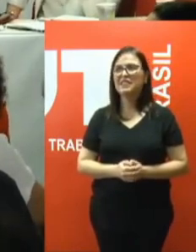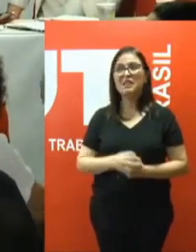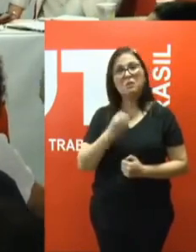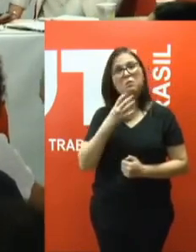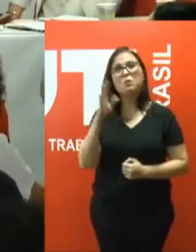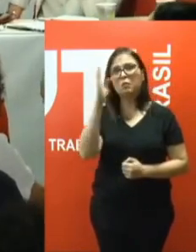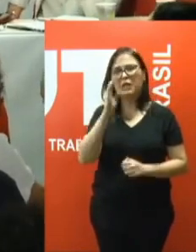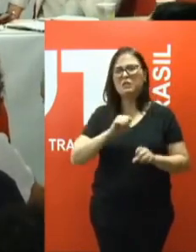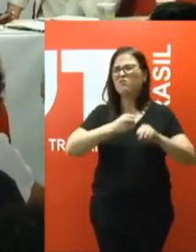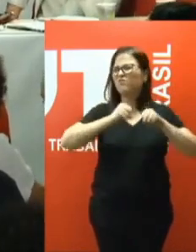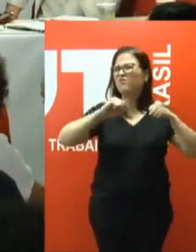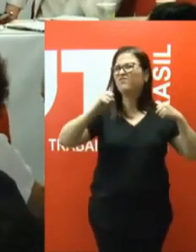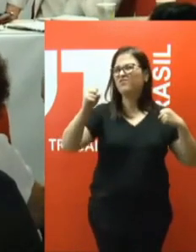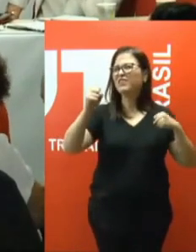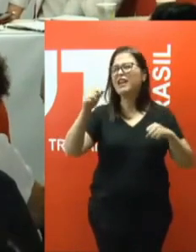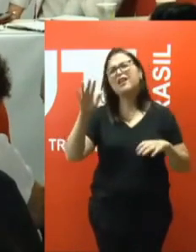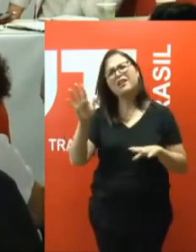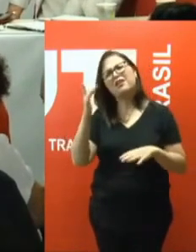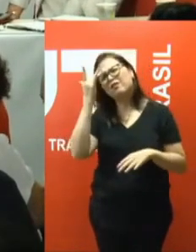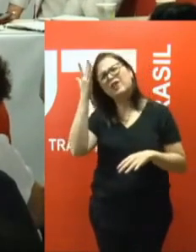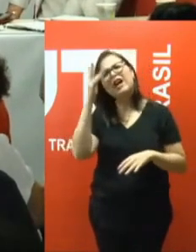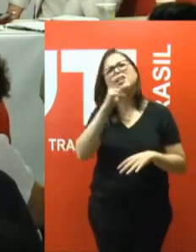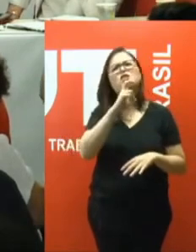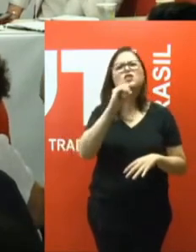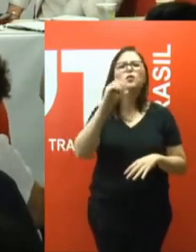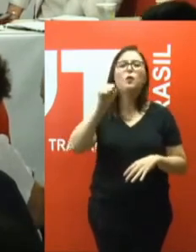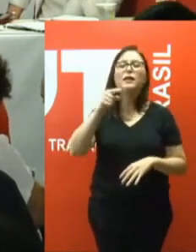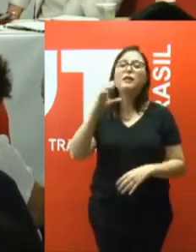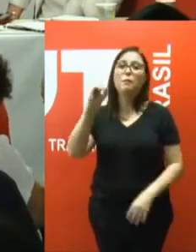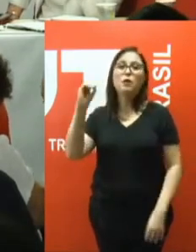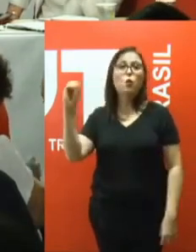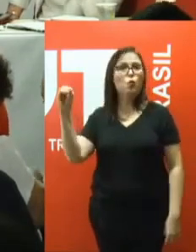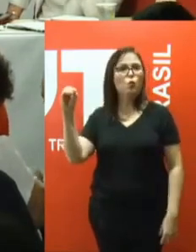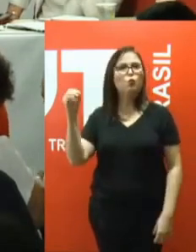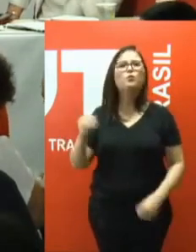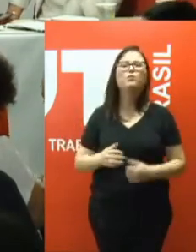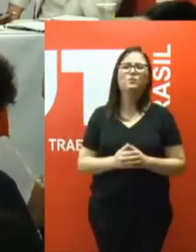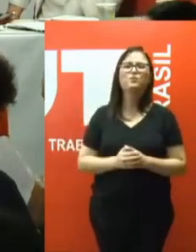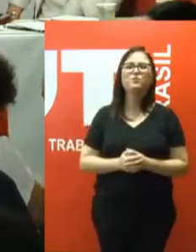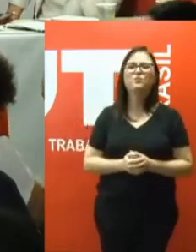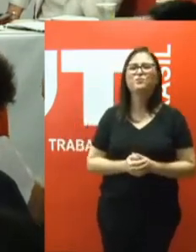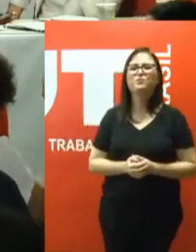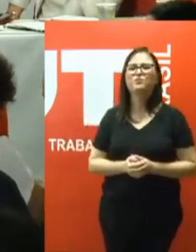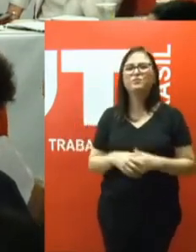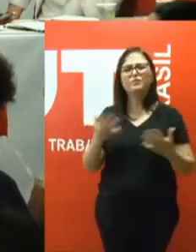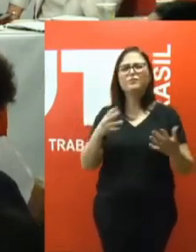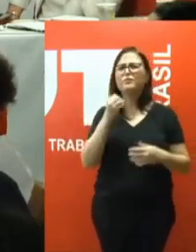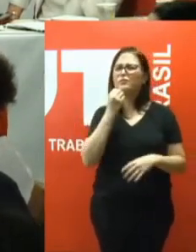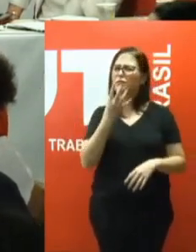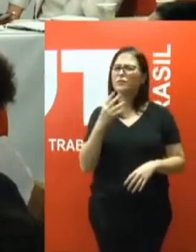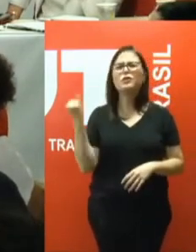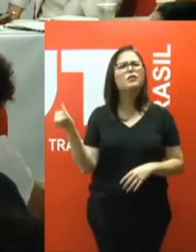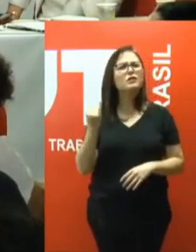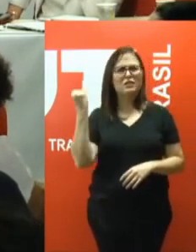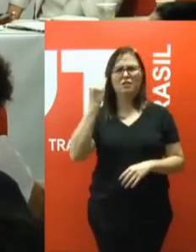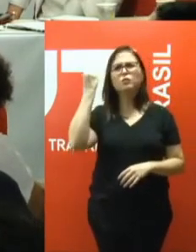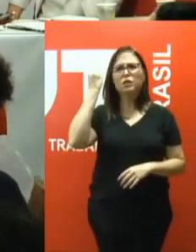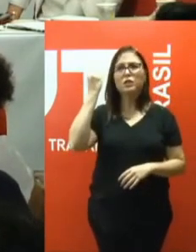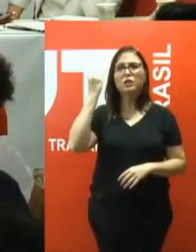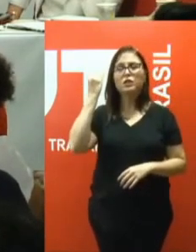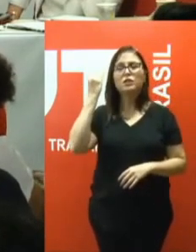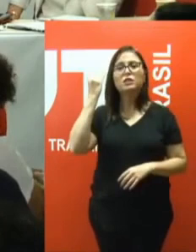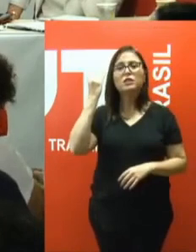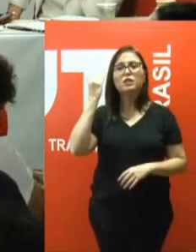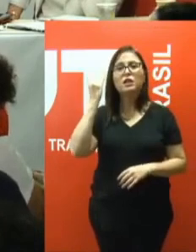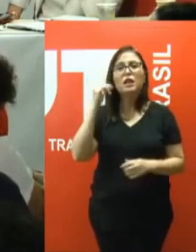pode... Então, está ficando fácil 50 mil aí. Mas isso vai ser decisivo, isso é muito importante. E eu